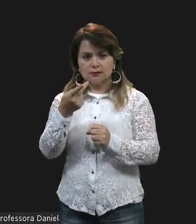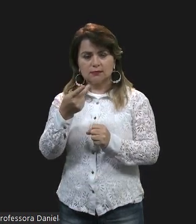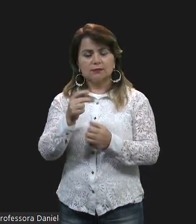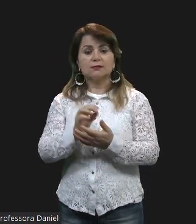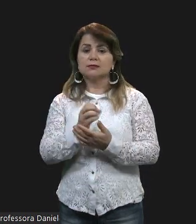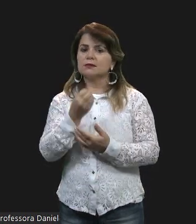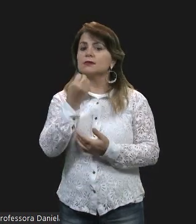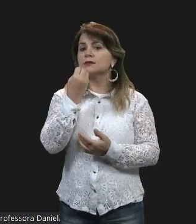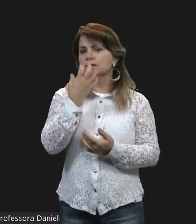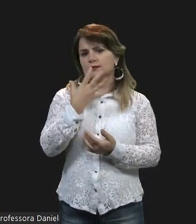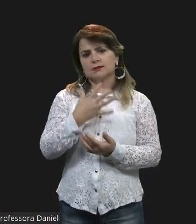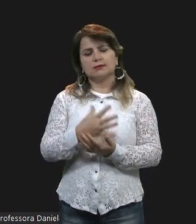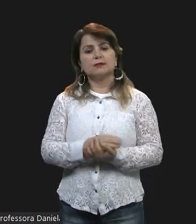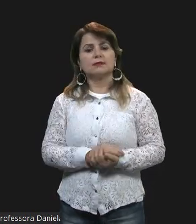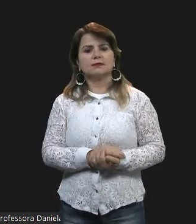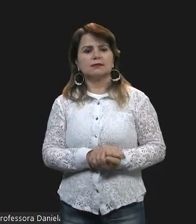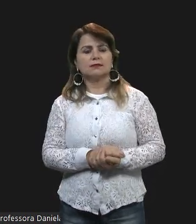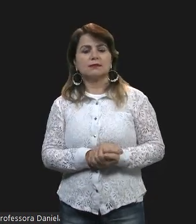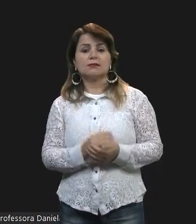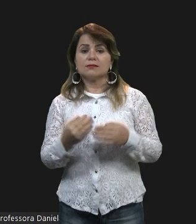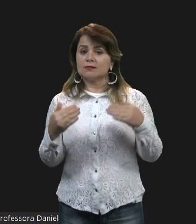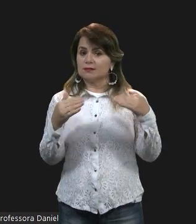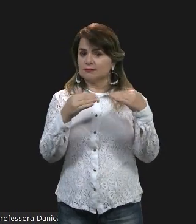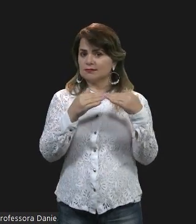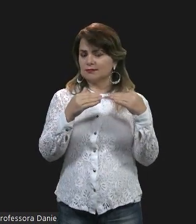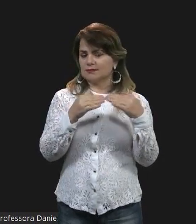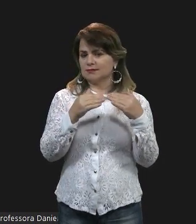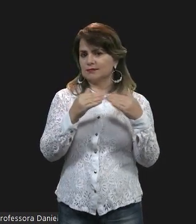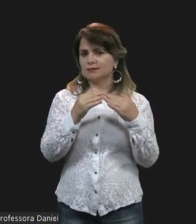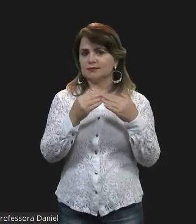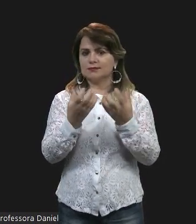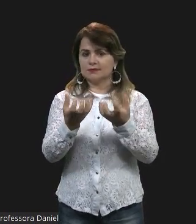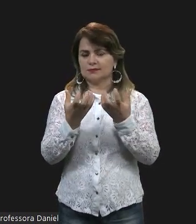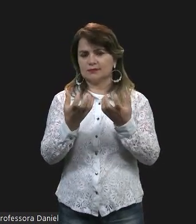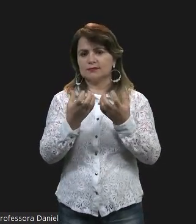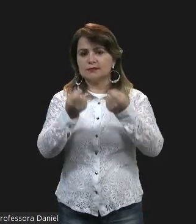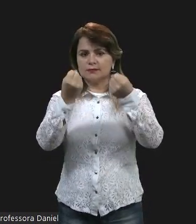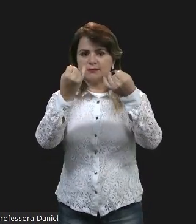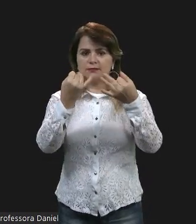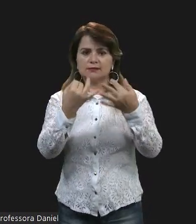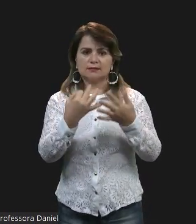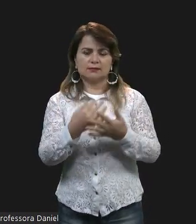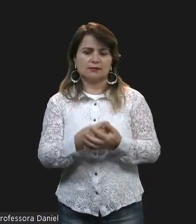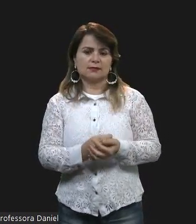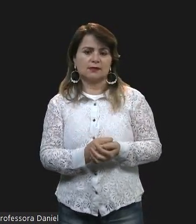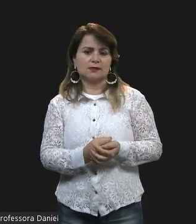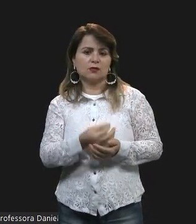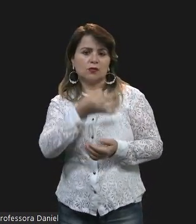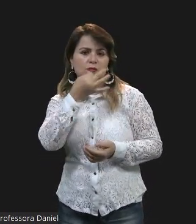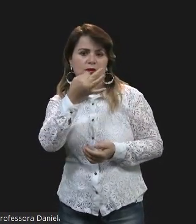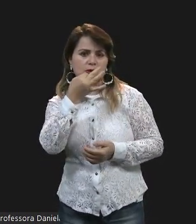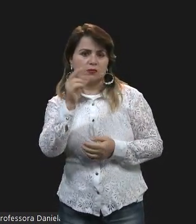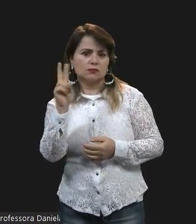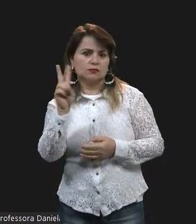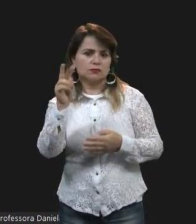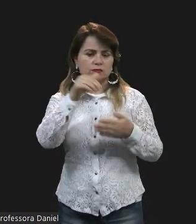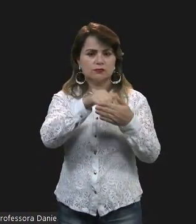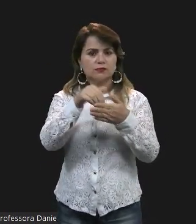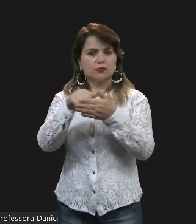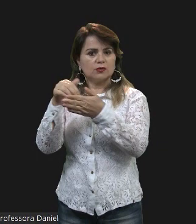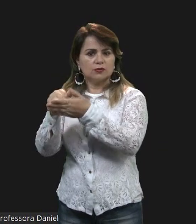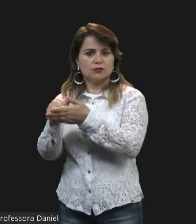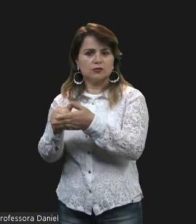Bom, eu queria só mesmo, e hoje eu vou fazer a minha justificativa de voto, eu quero